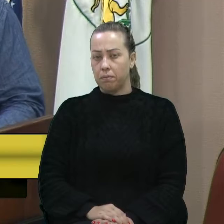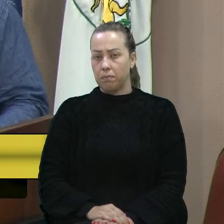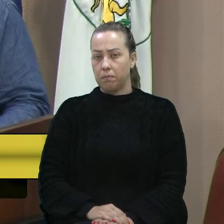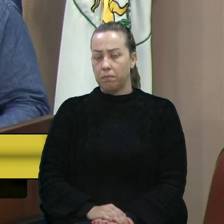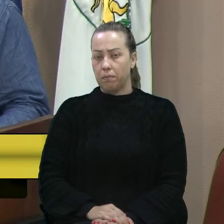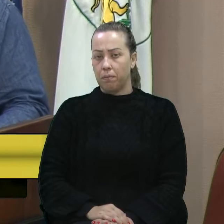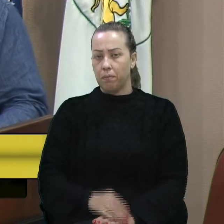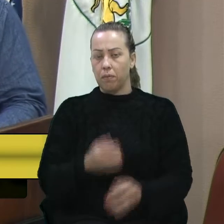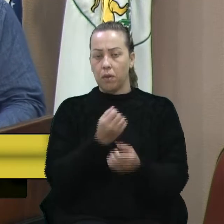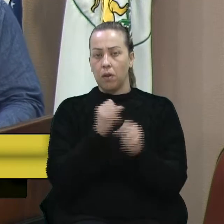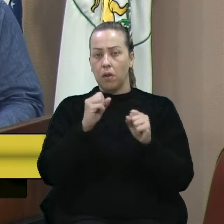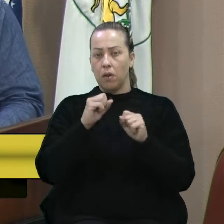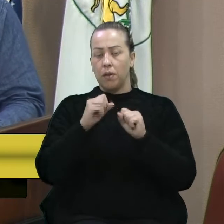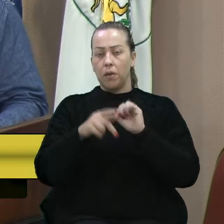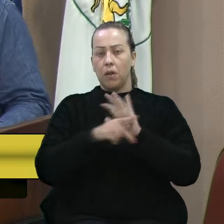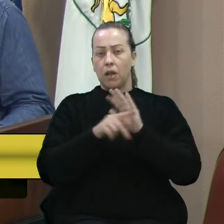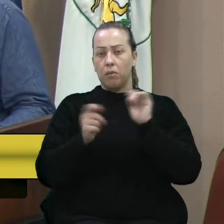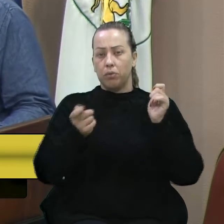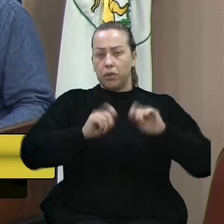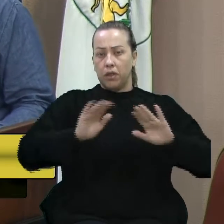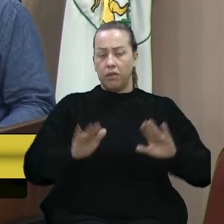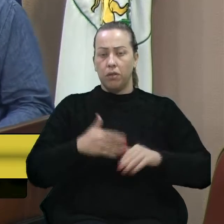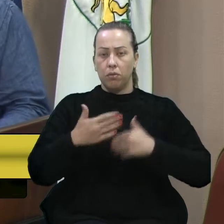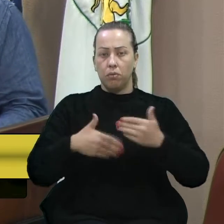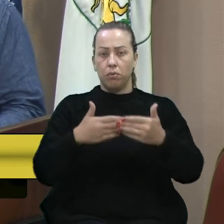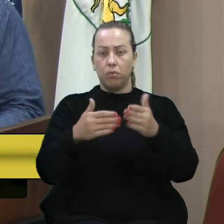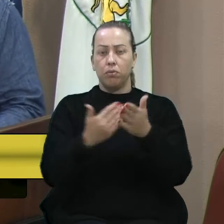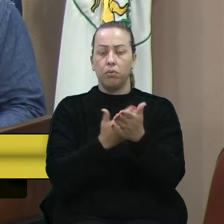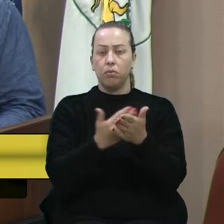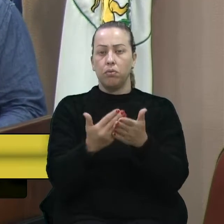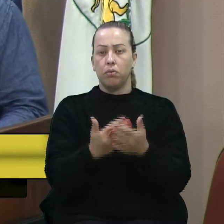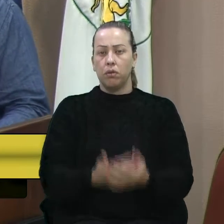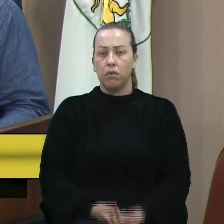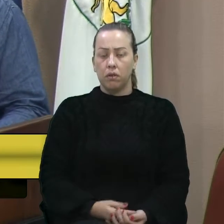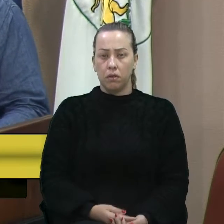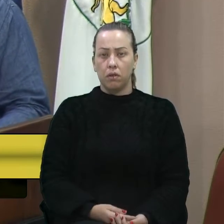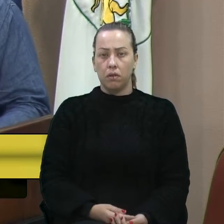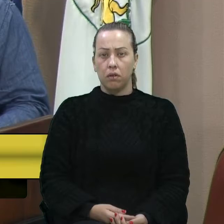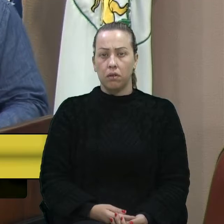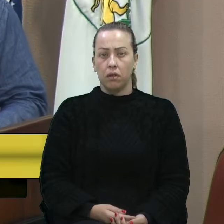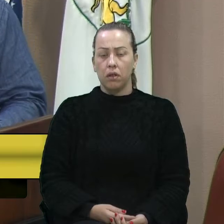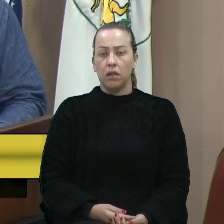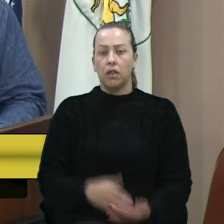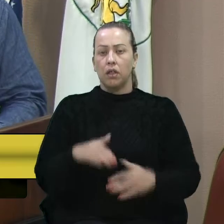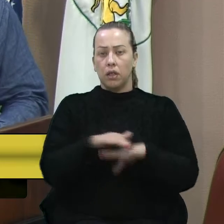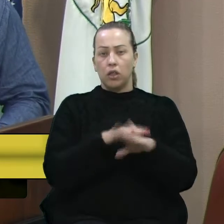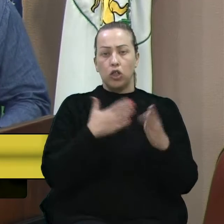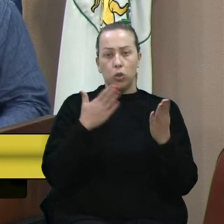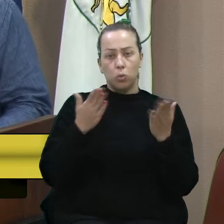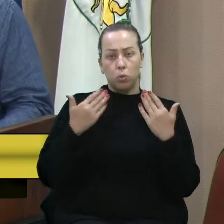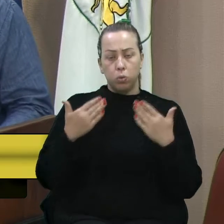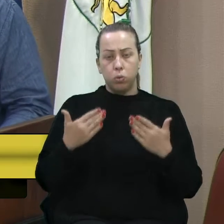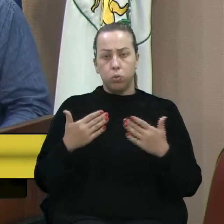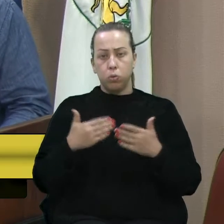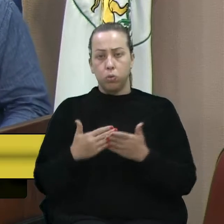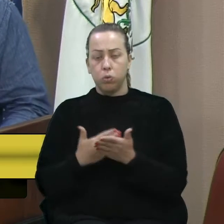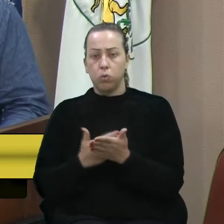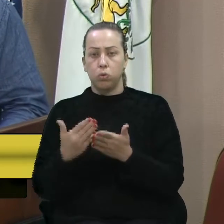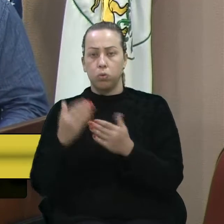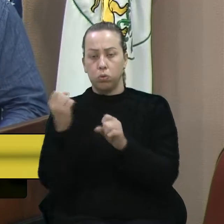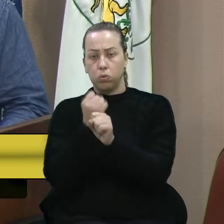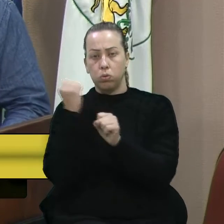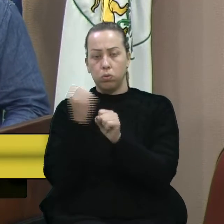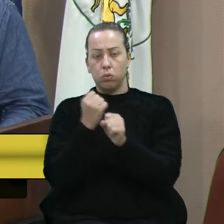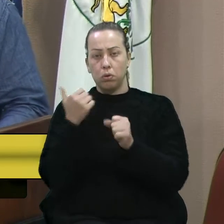no inédito viável, ou seja, que a partir da dialogicidade, a partir da